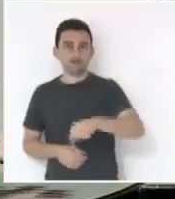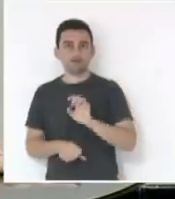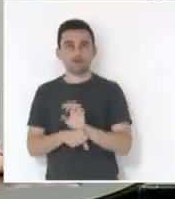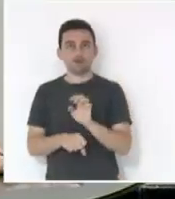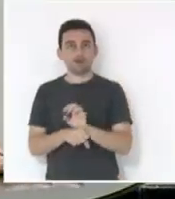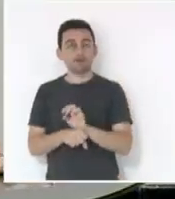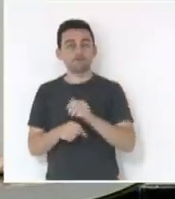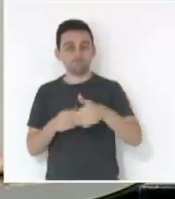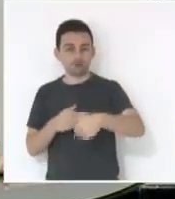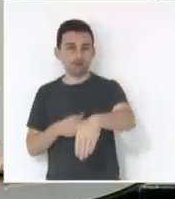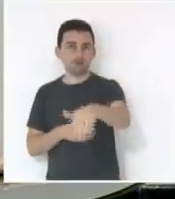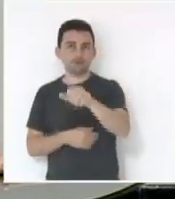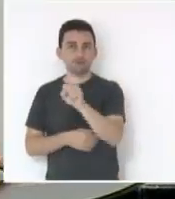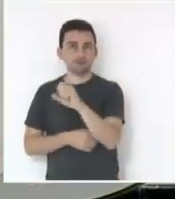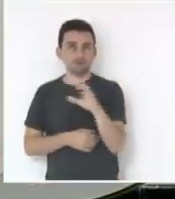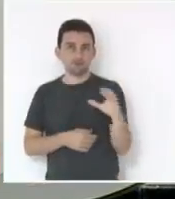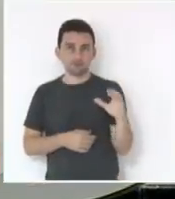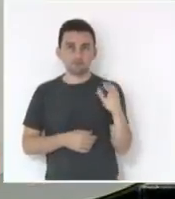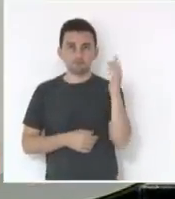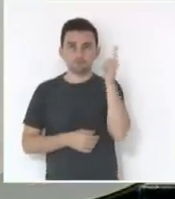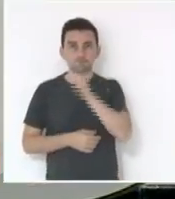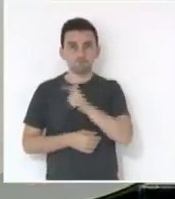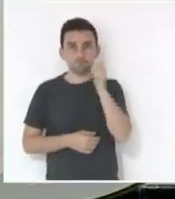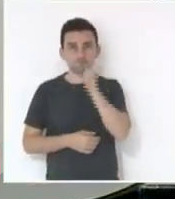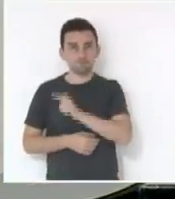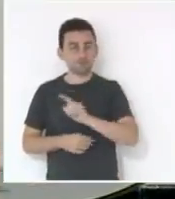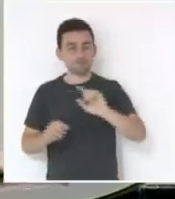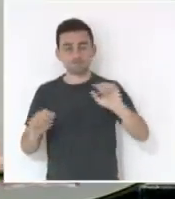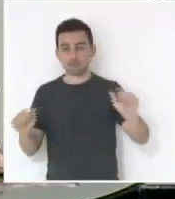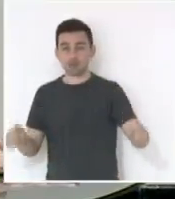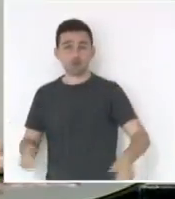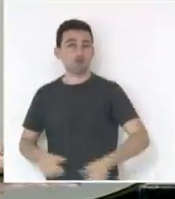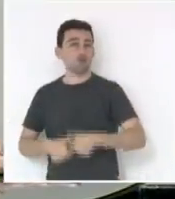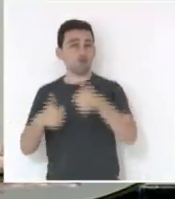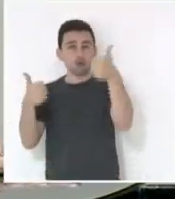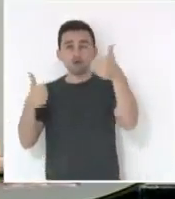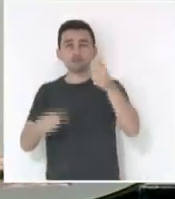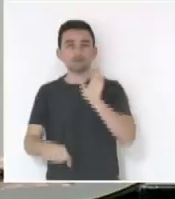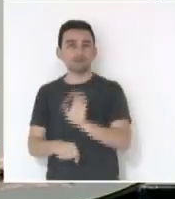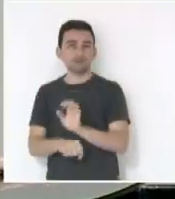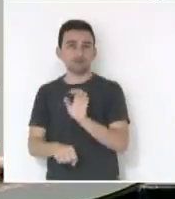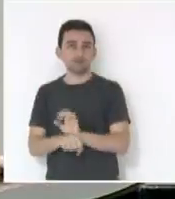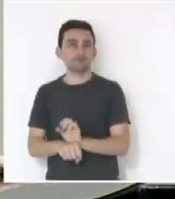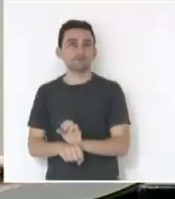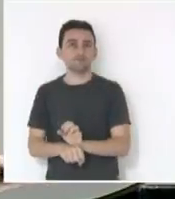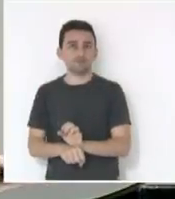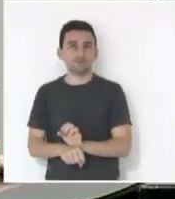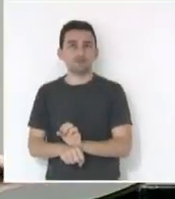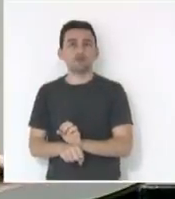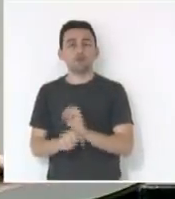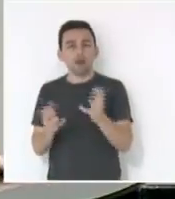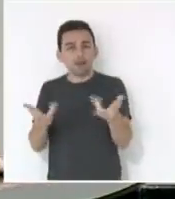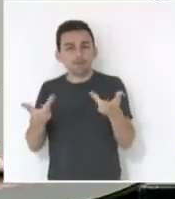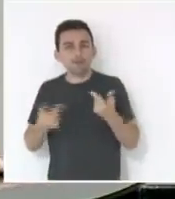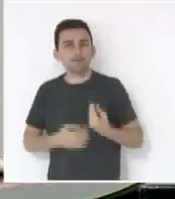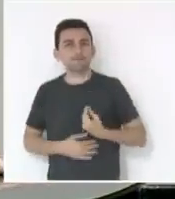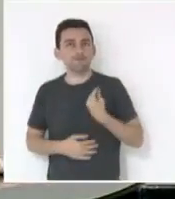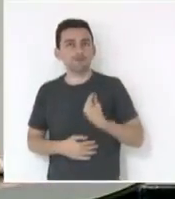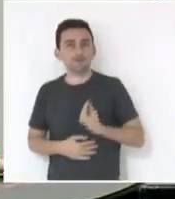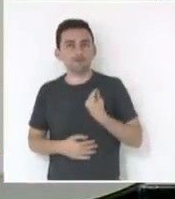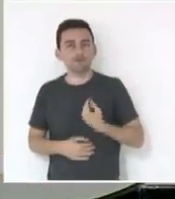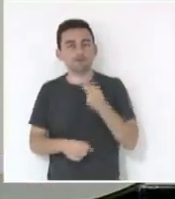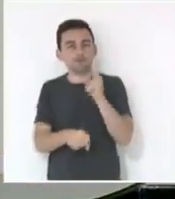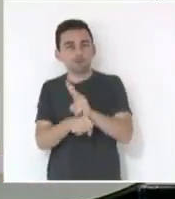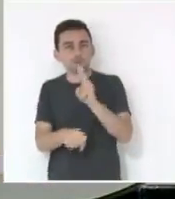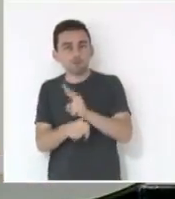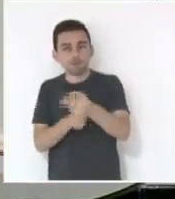Santa Catarina seja um Estado de ponta, mas um Estado de ponta no sentido da qualidade de vida, do cuidado